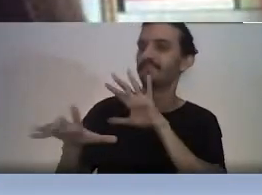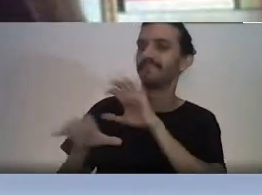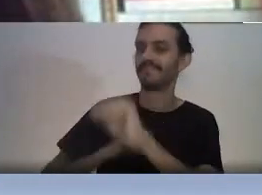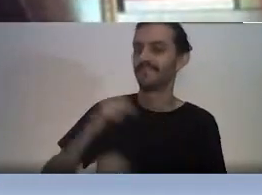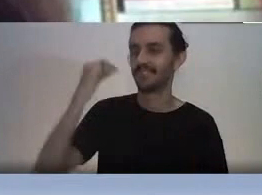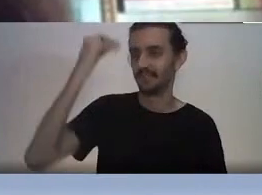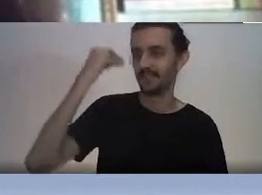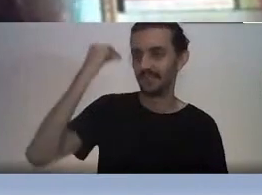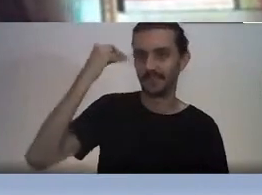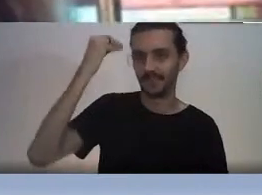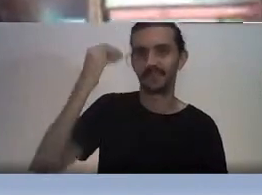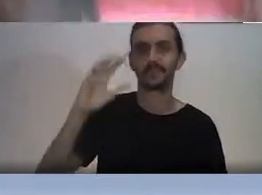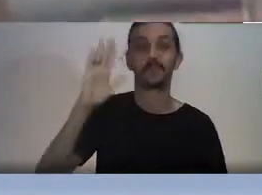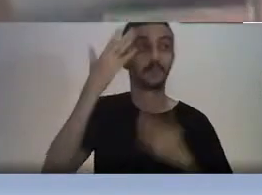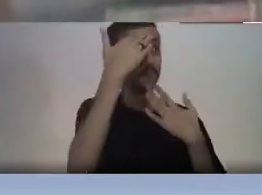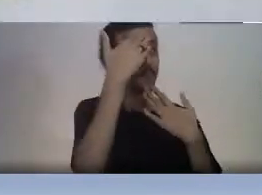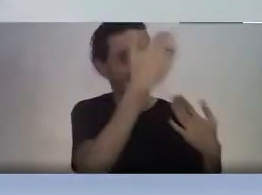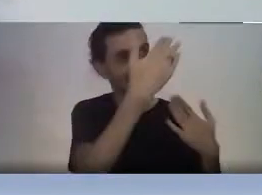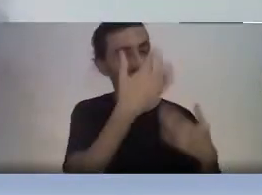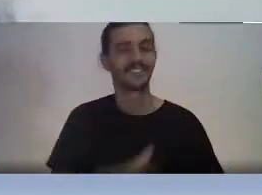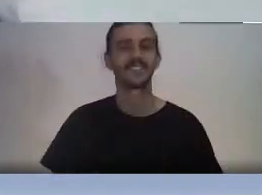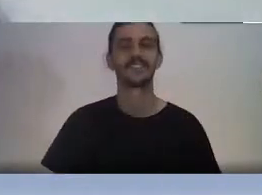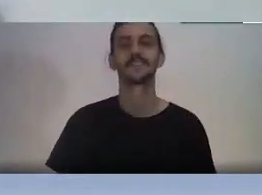psicóloga. Obrigada.